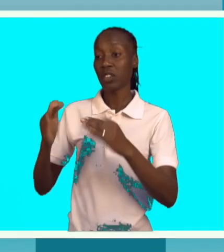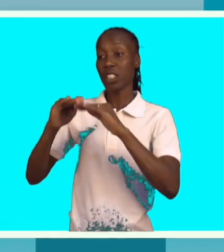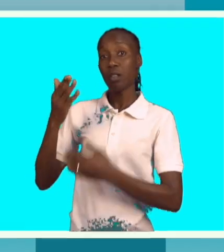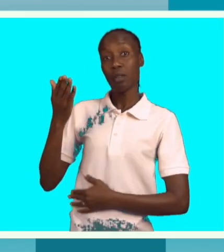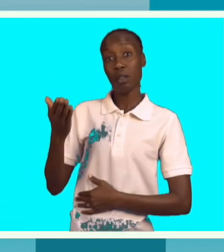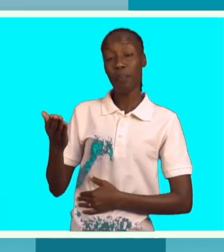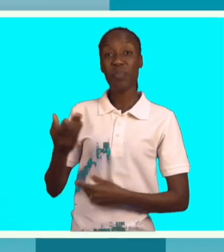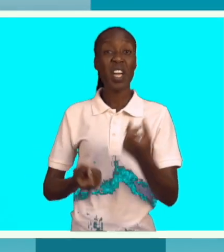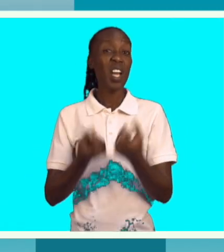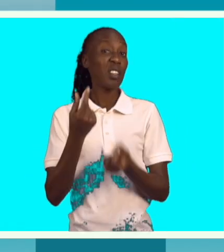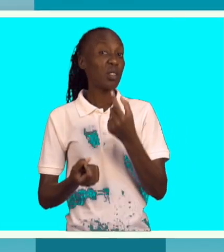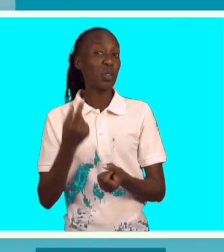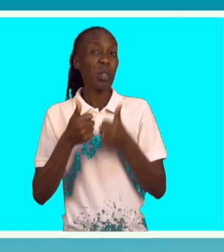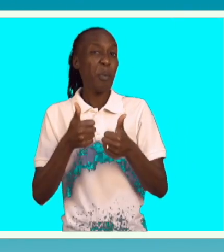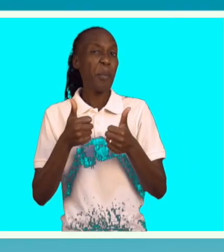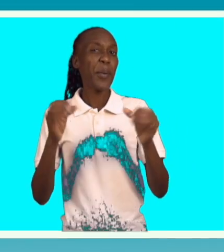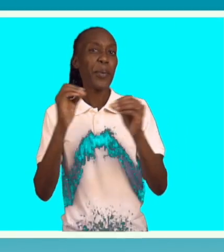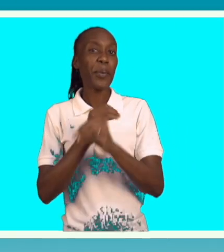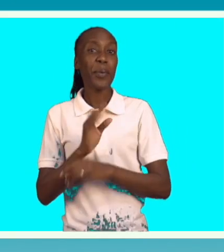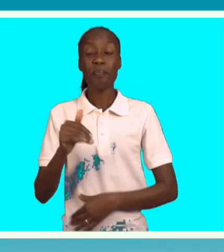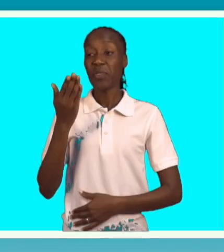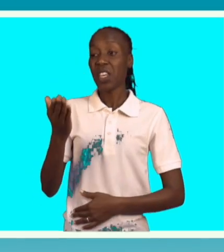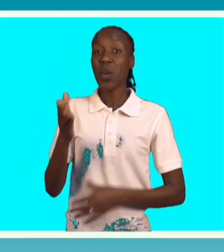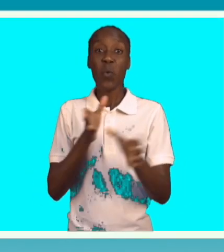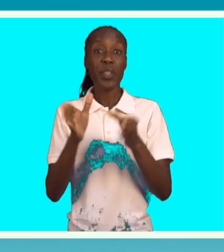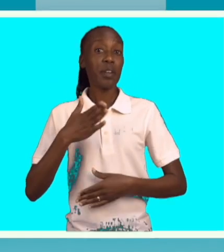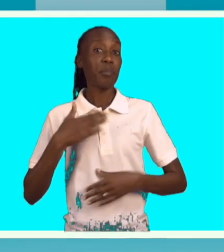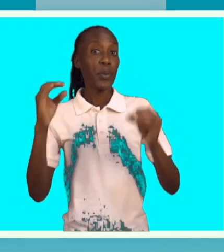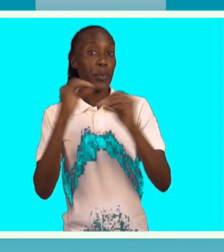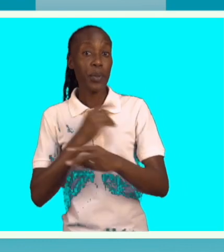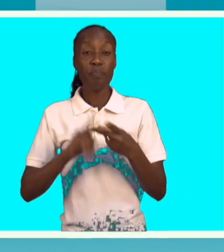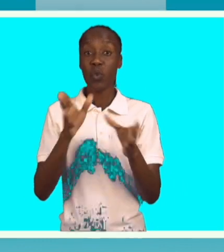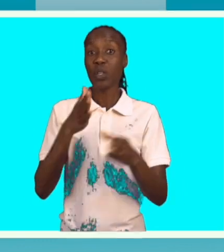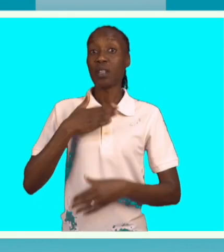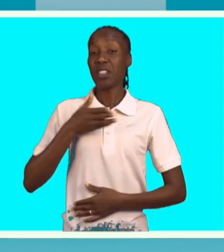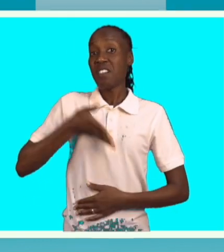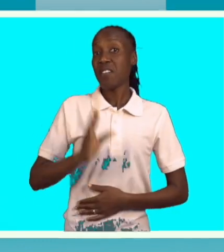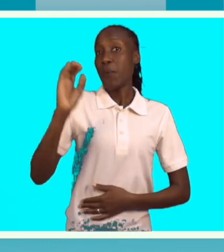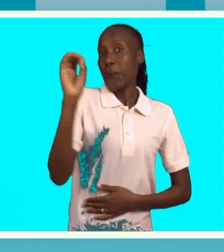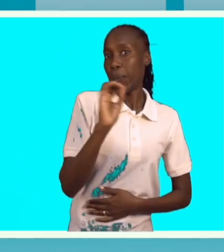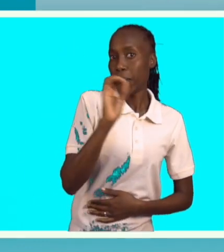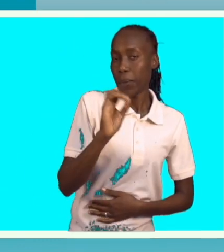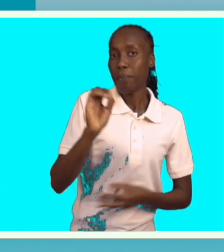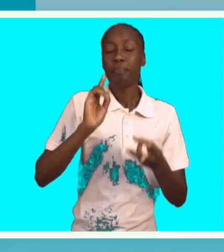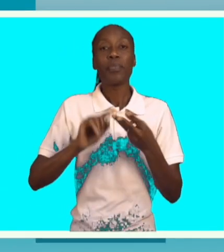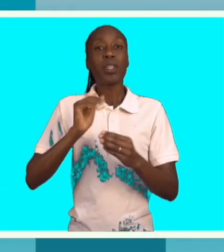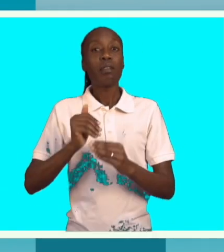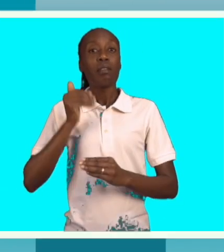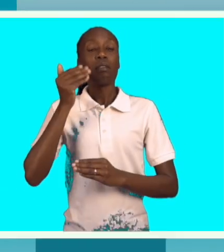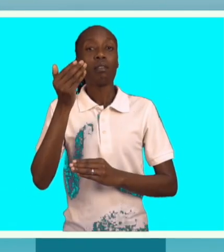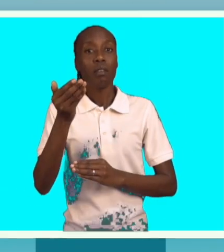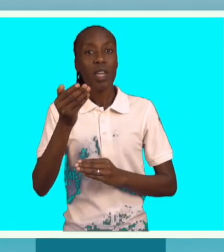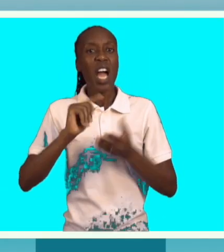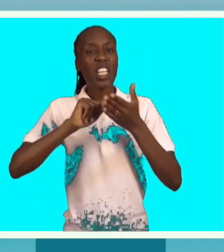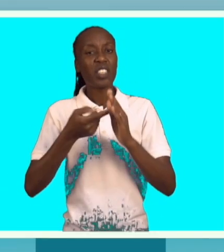Estando lá, as coisas não andavam bem. Ele não cuidava de mim, nem cuidava da criança. E